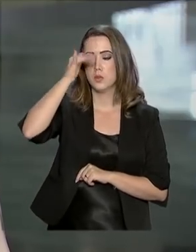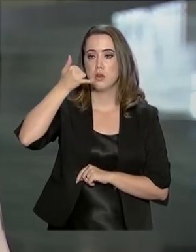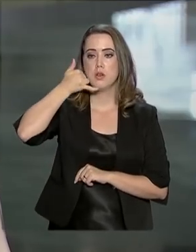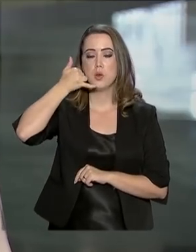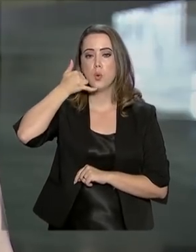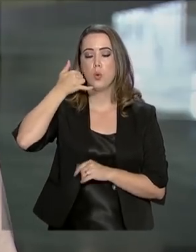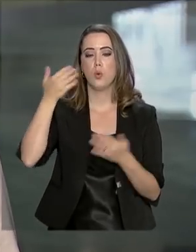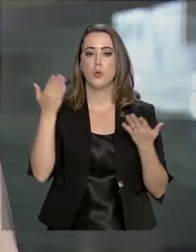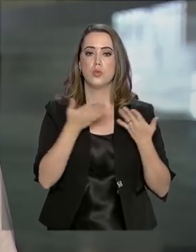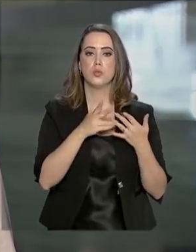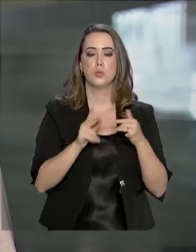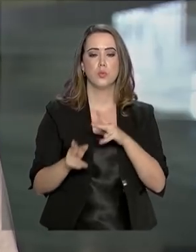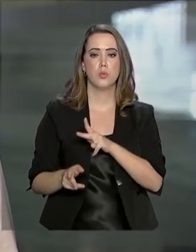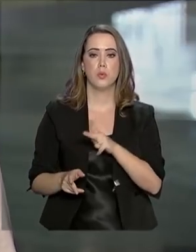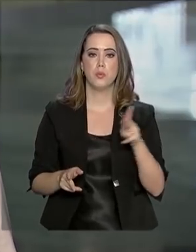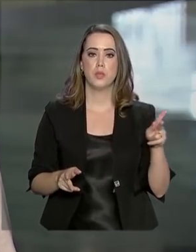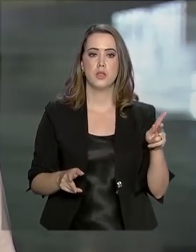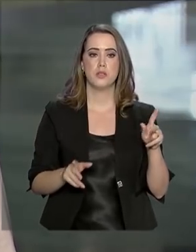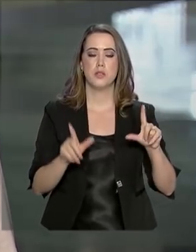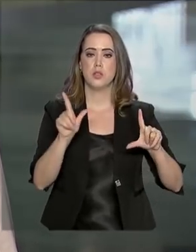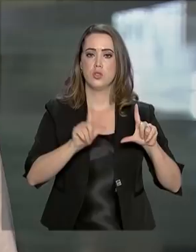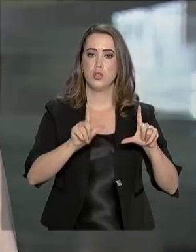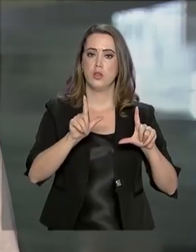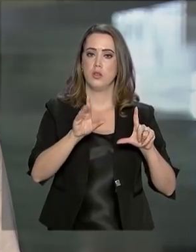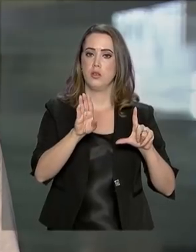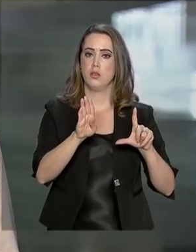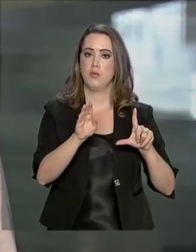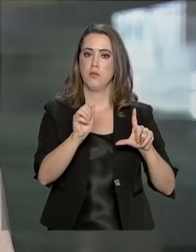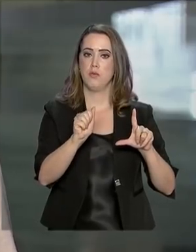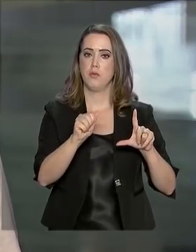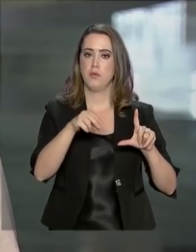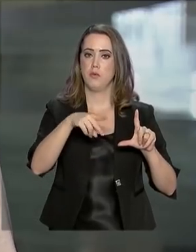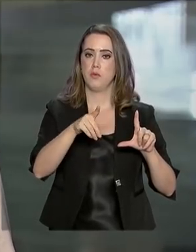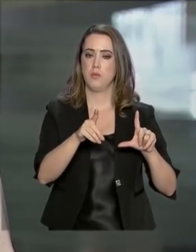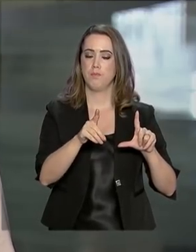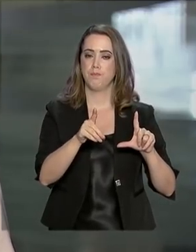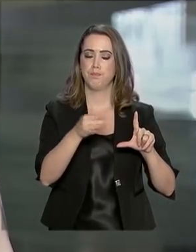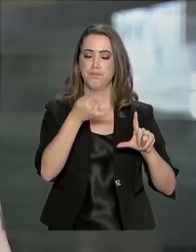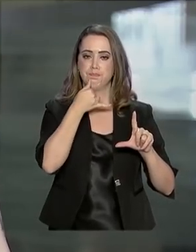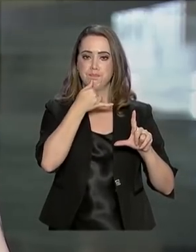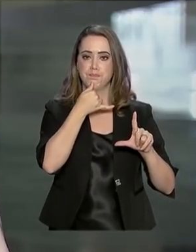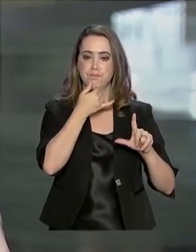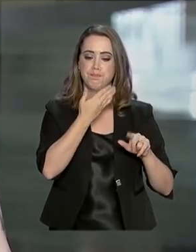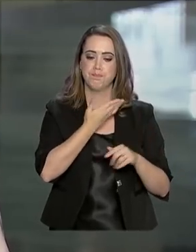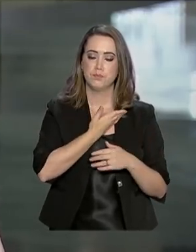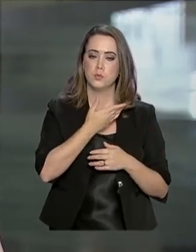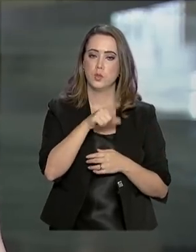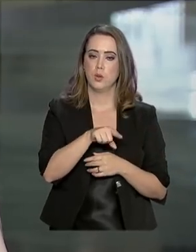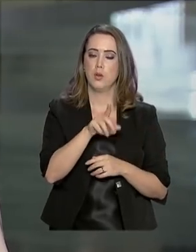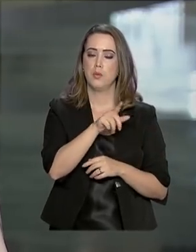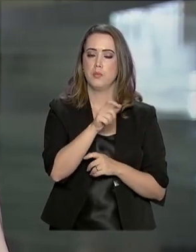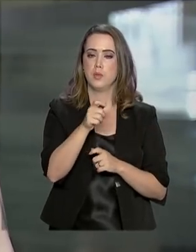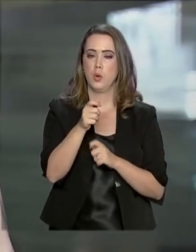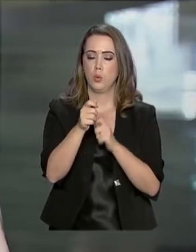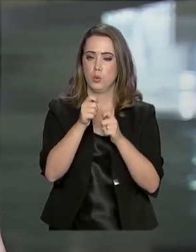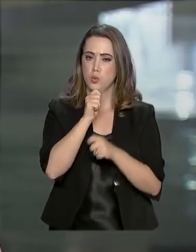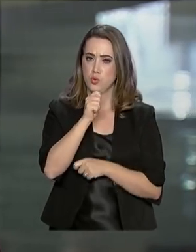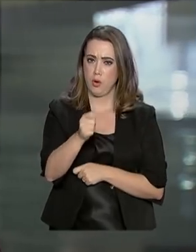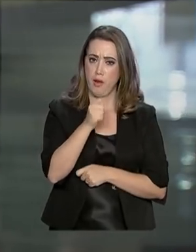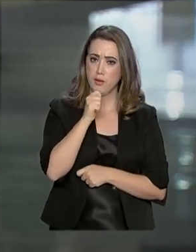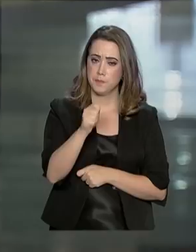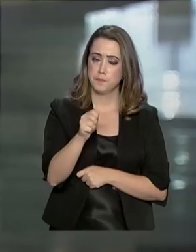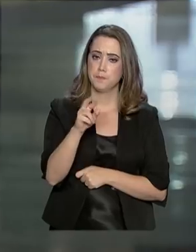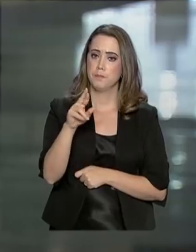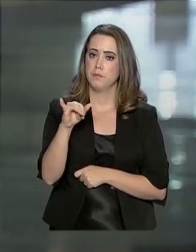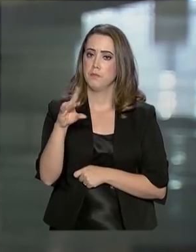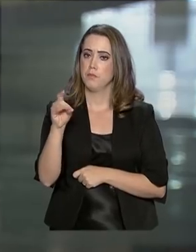para o presidente da Band para prestar condolências pela morte do jornalista Ricardo boecha segundo